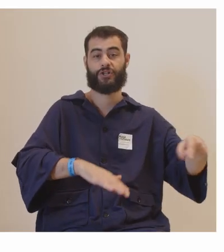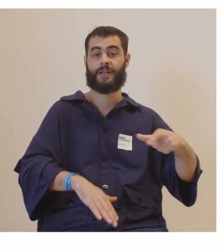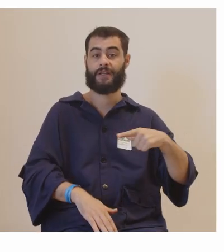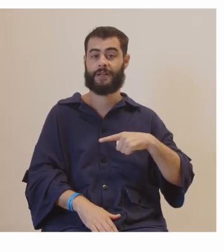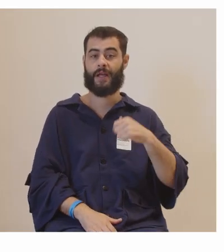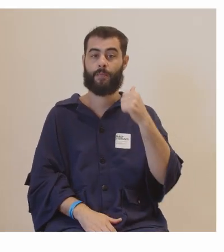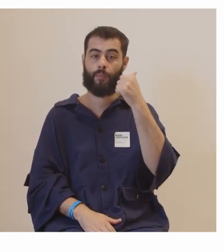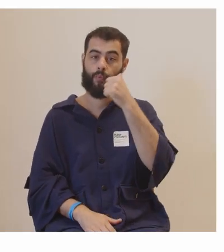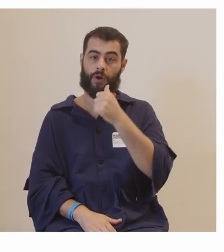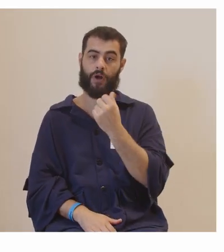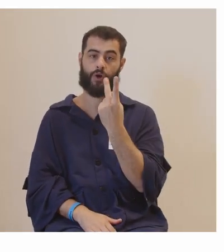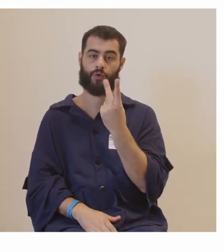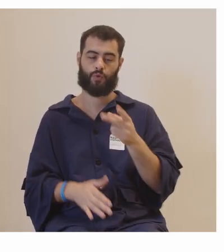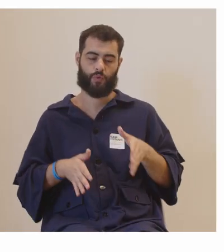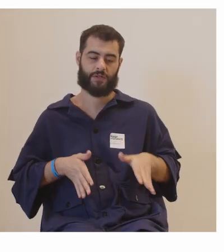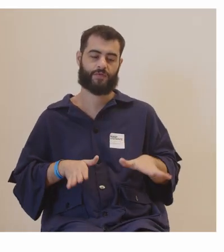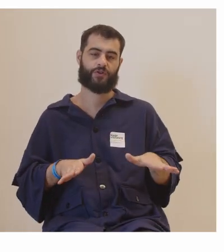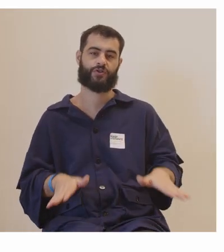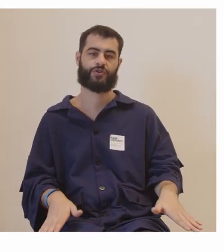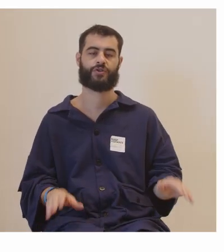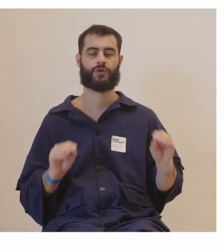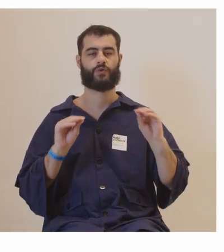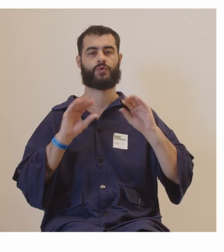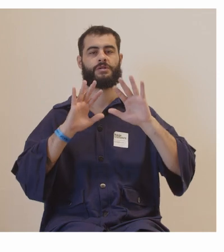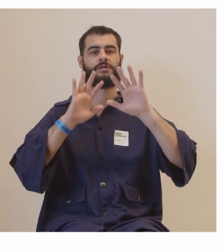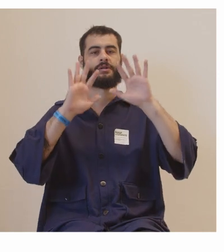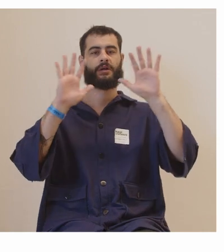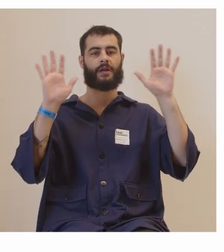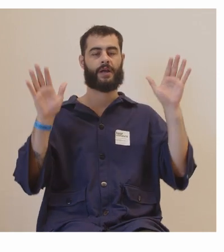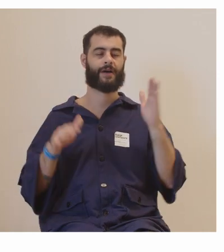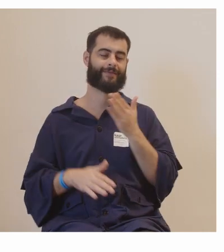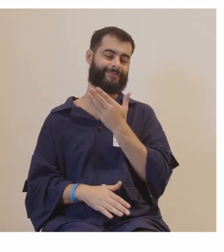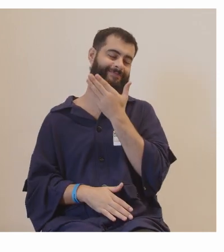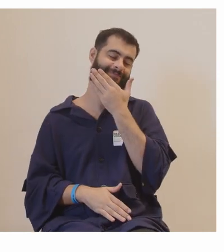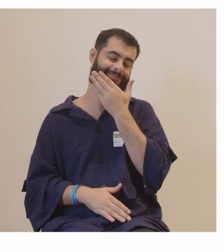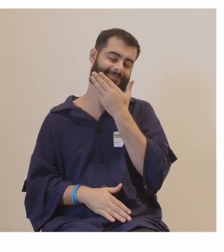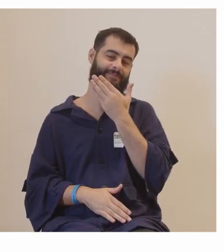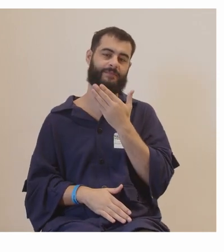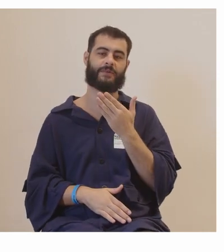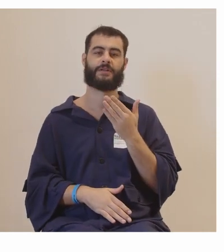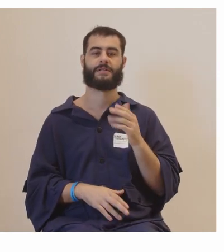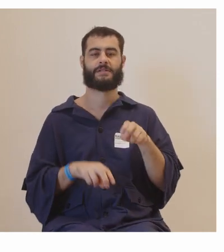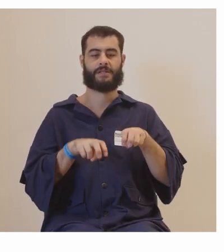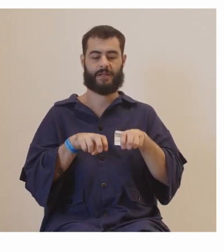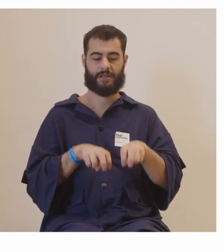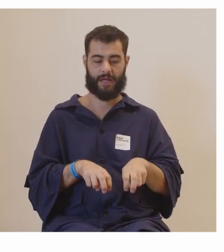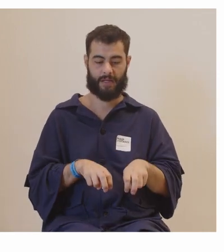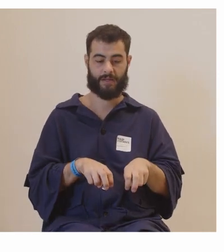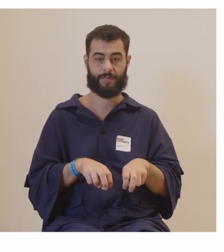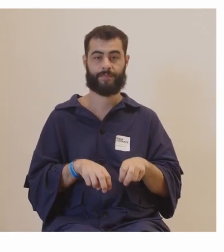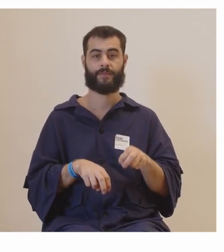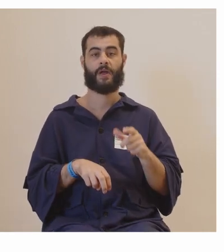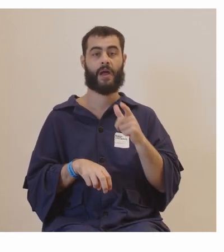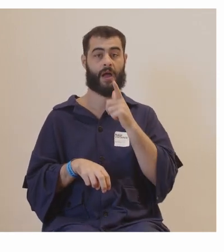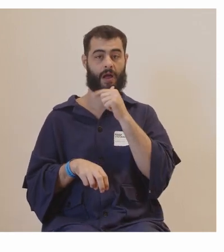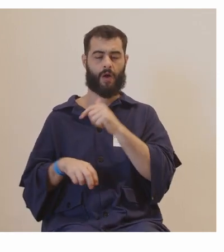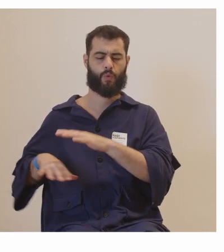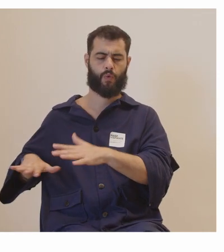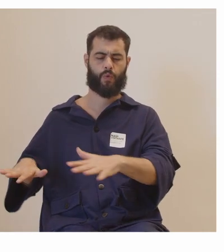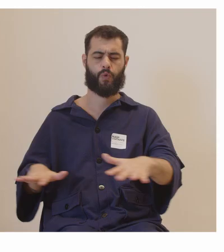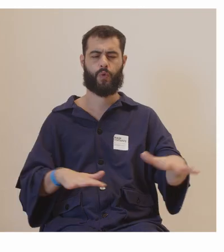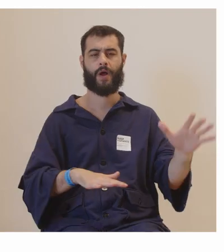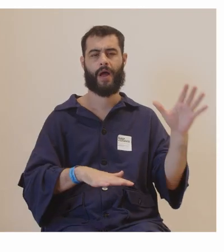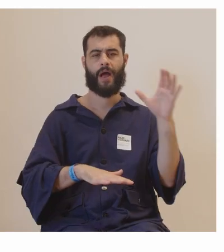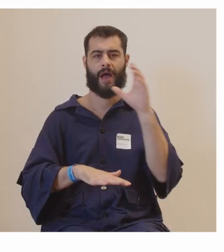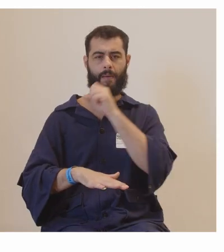vestidos claros, charmosas em sua graça e abandono fácil, estão sentadas. A corrente é rápida. Ela faz estremecer, entre as espumas